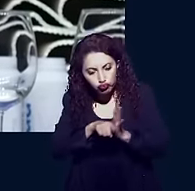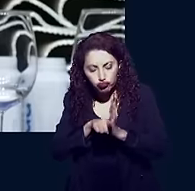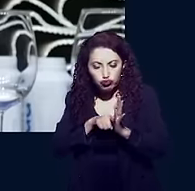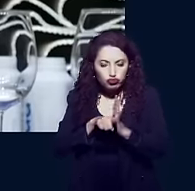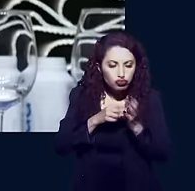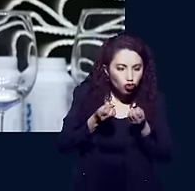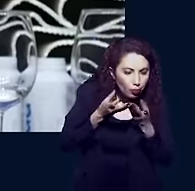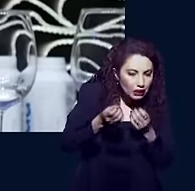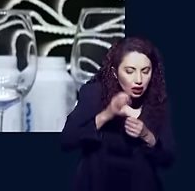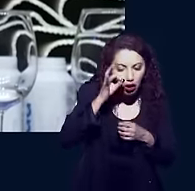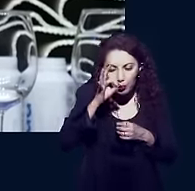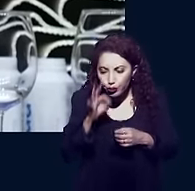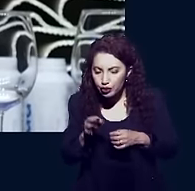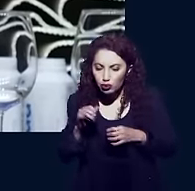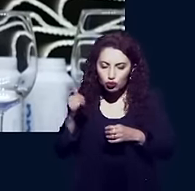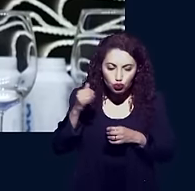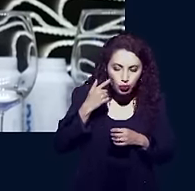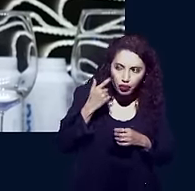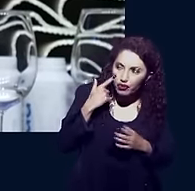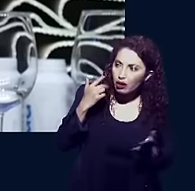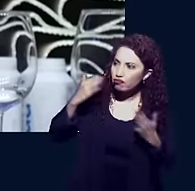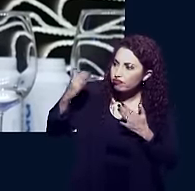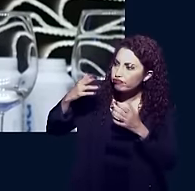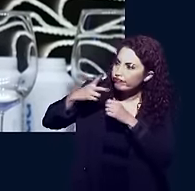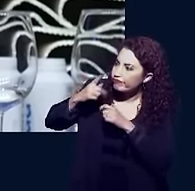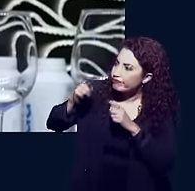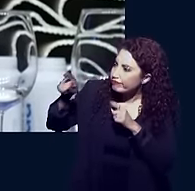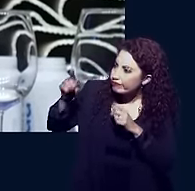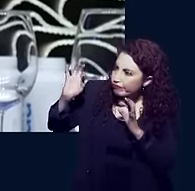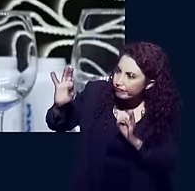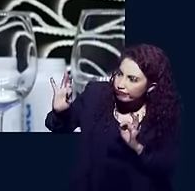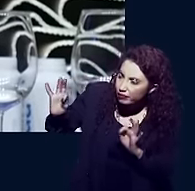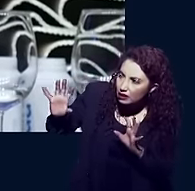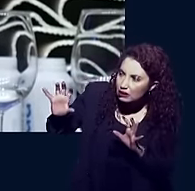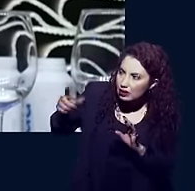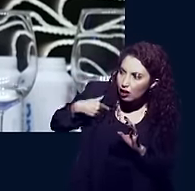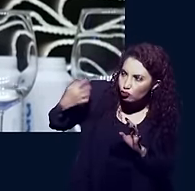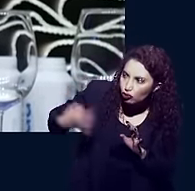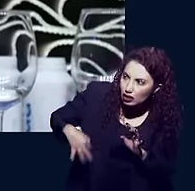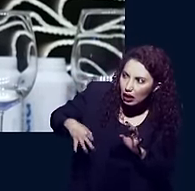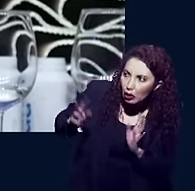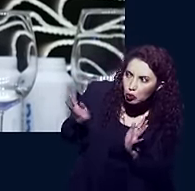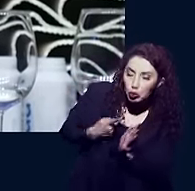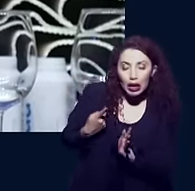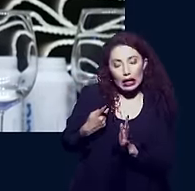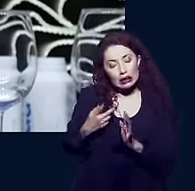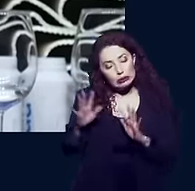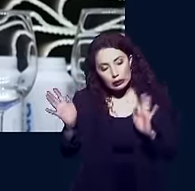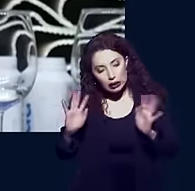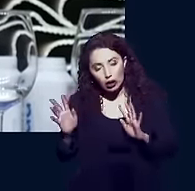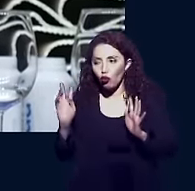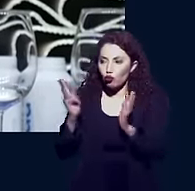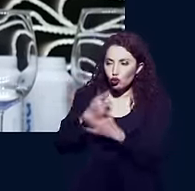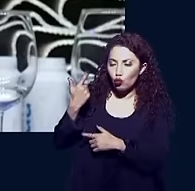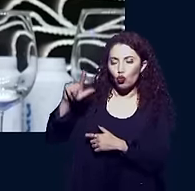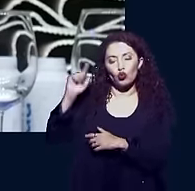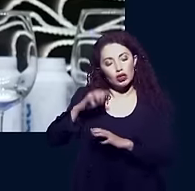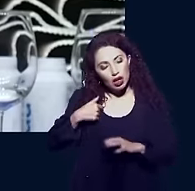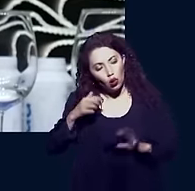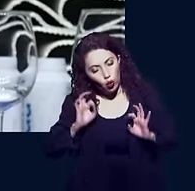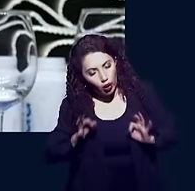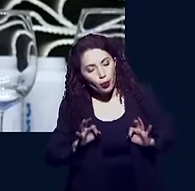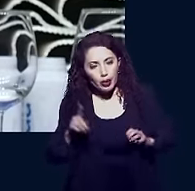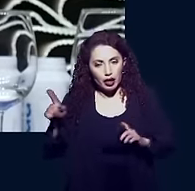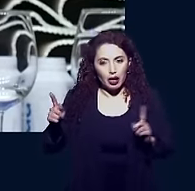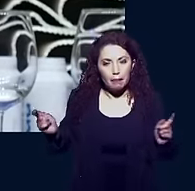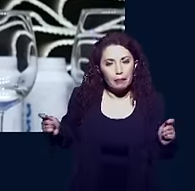frequência para verificar se assim o mundo tá caminhando nessa direção eu estou certo não tô errado né tá acontecendo Outra coisa realmente o potencial